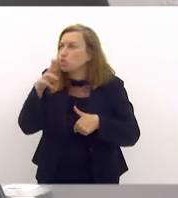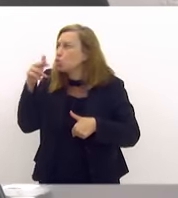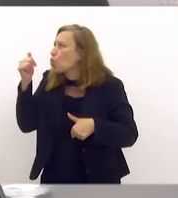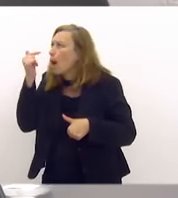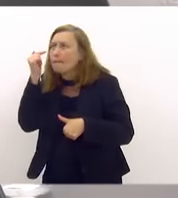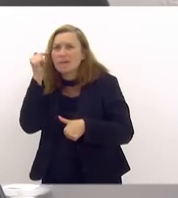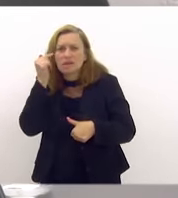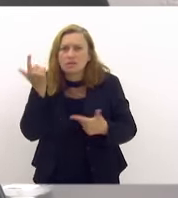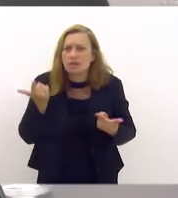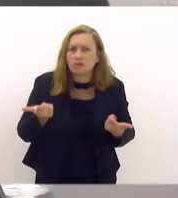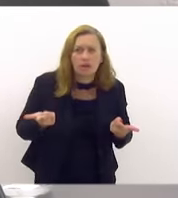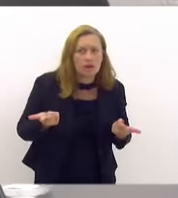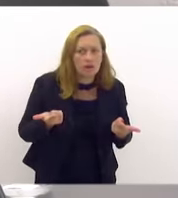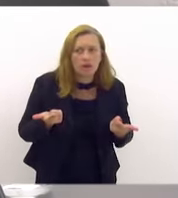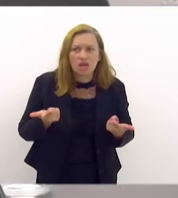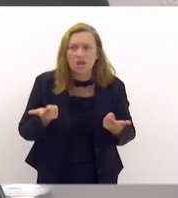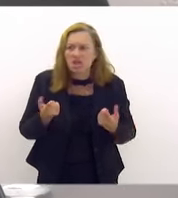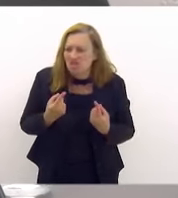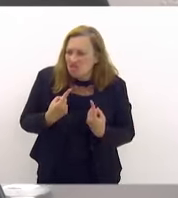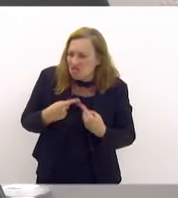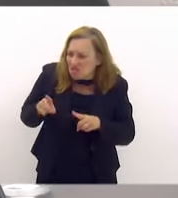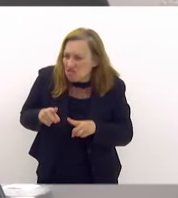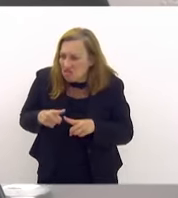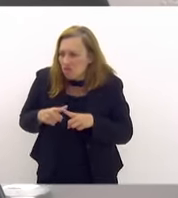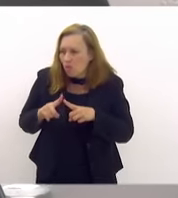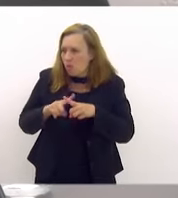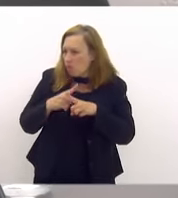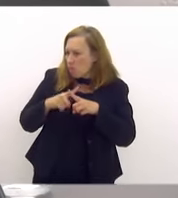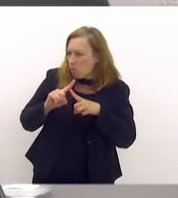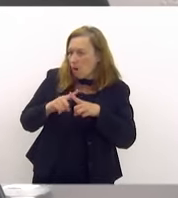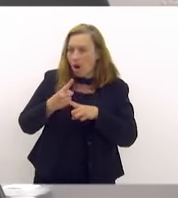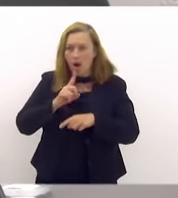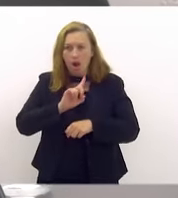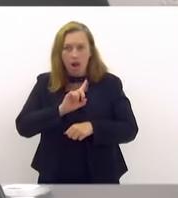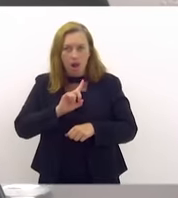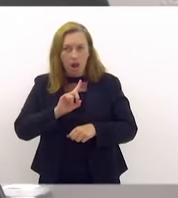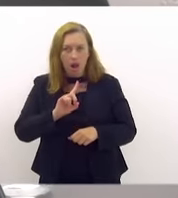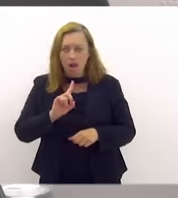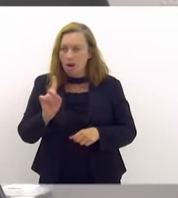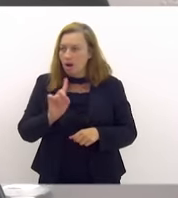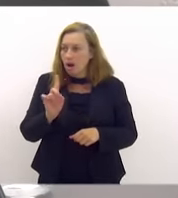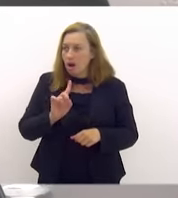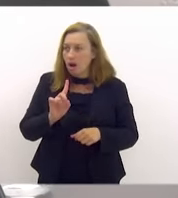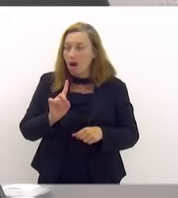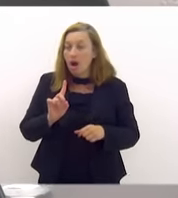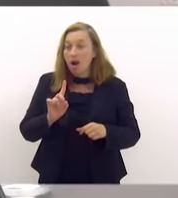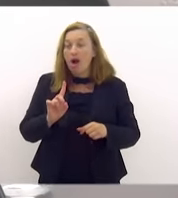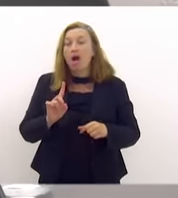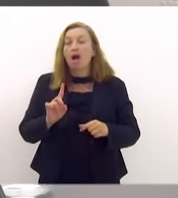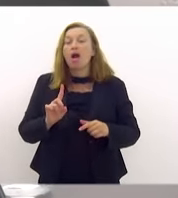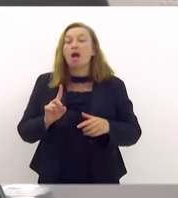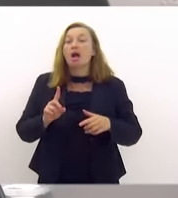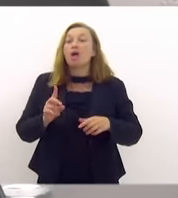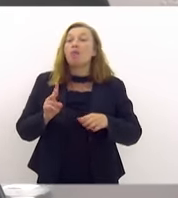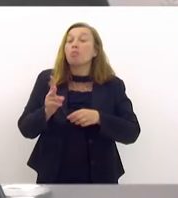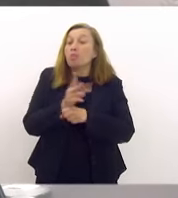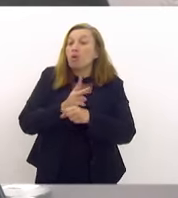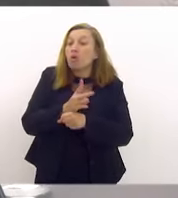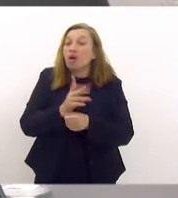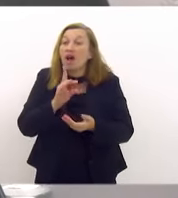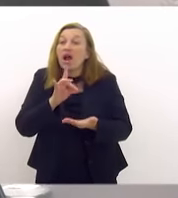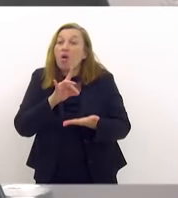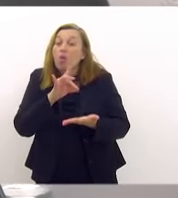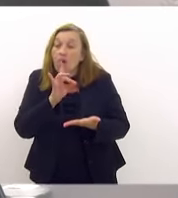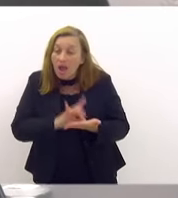pensando em em Vingança privada ou estatal o nosso Norte é a busca da verdade real é a